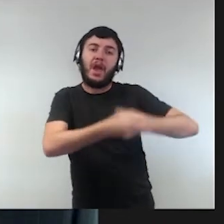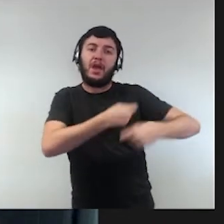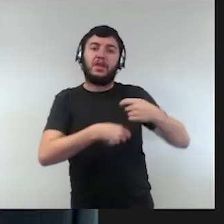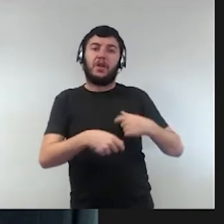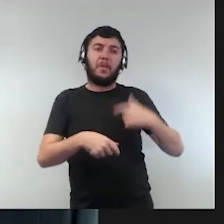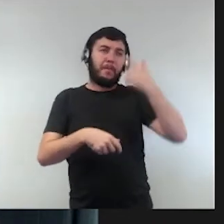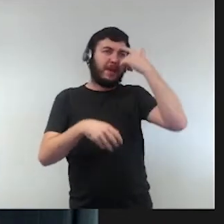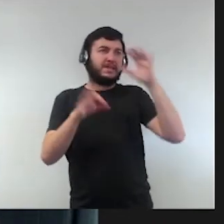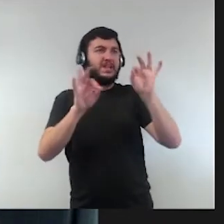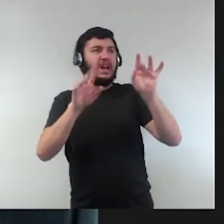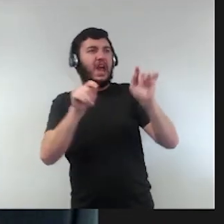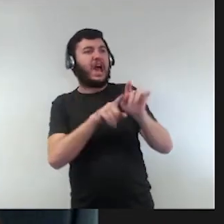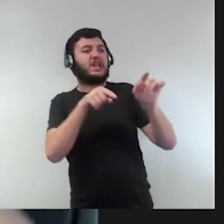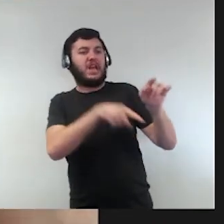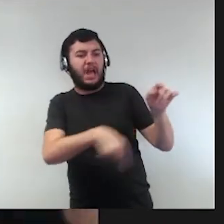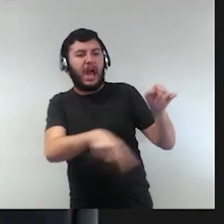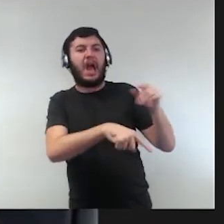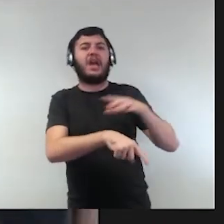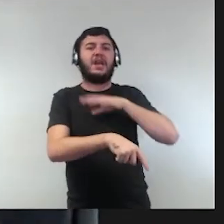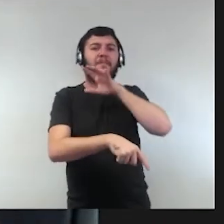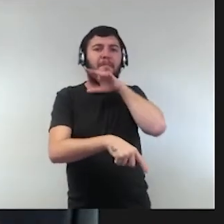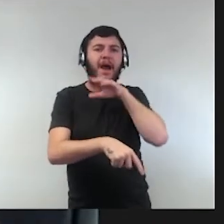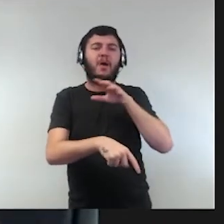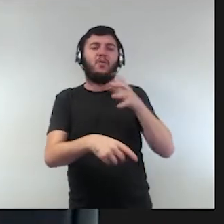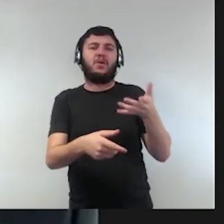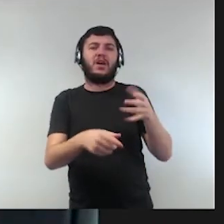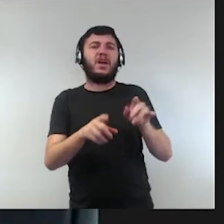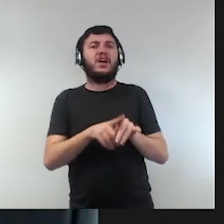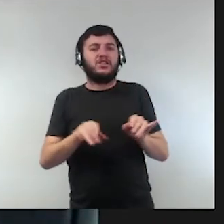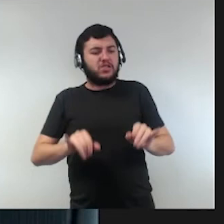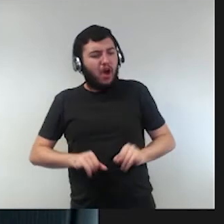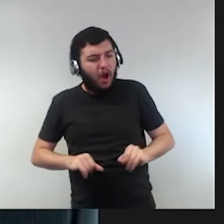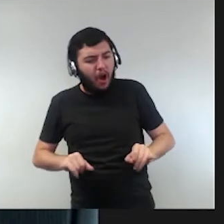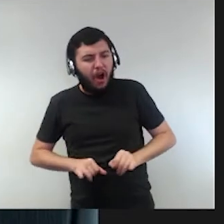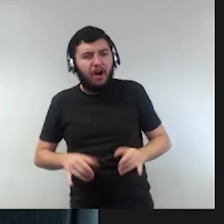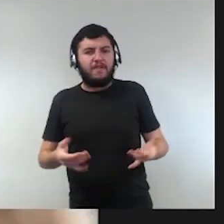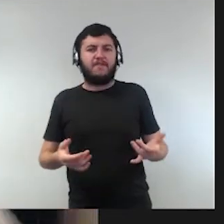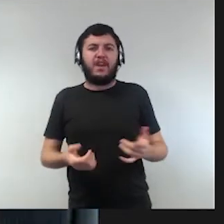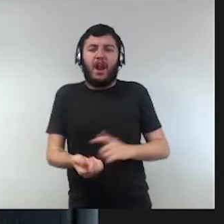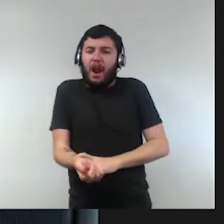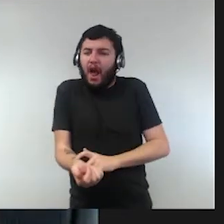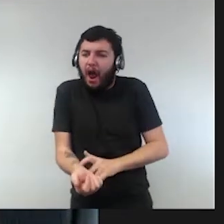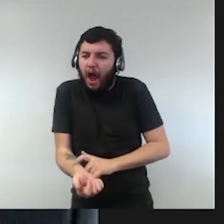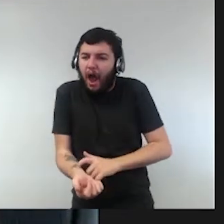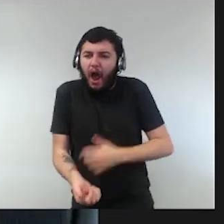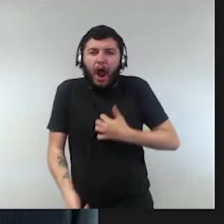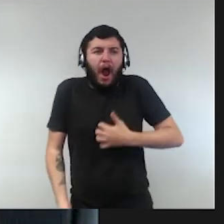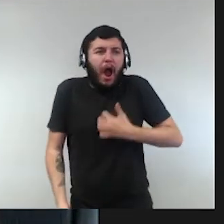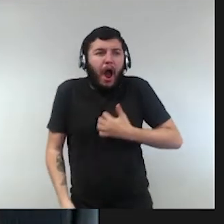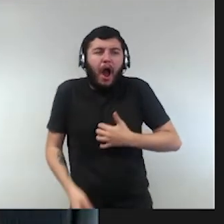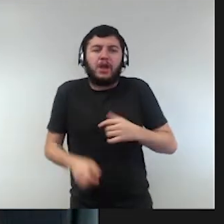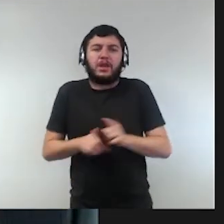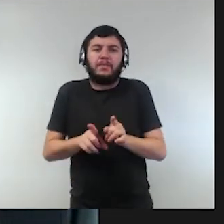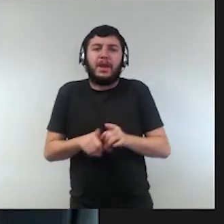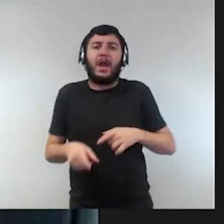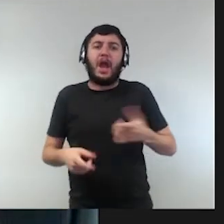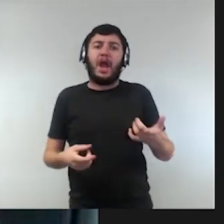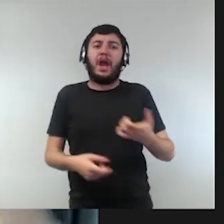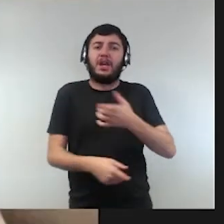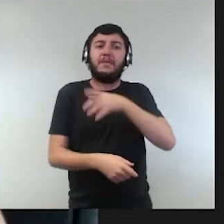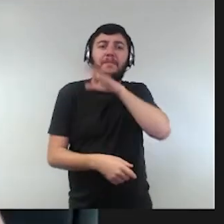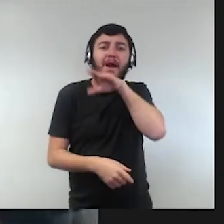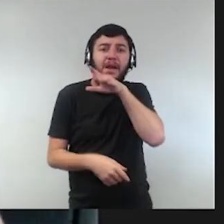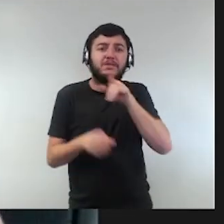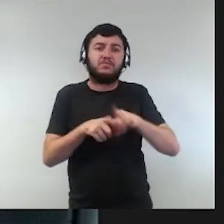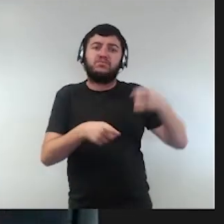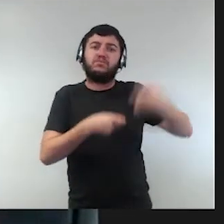que estão livres de dor, livres de aflição, livres de estresse, são animais que procriam livremente, são animais que